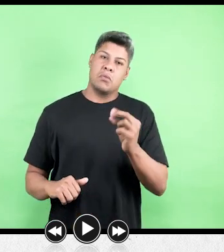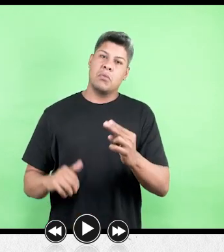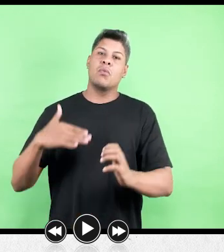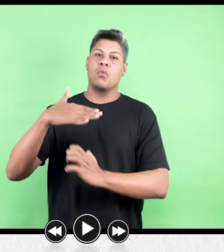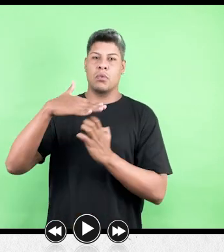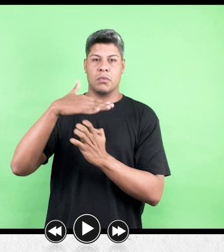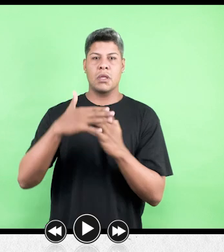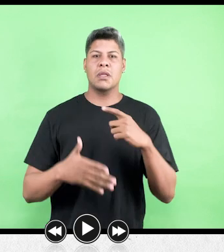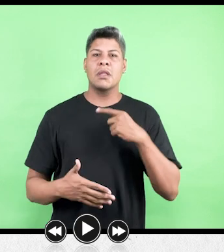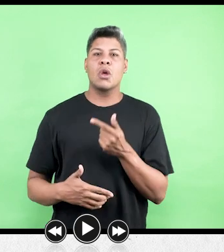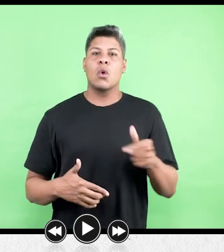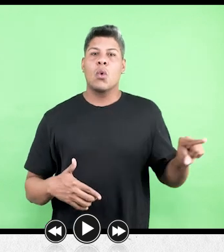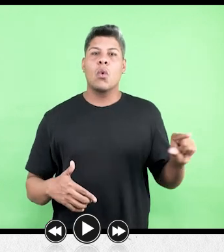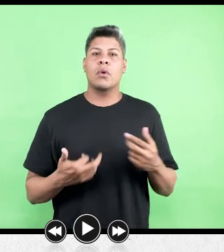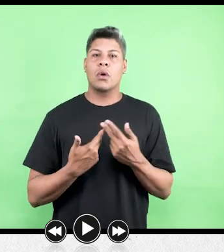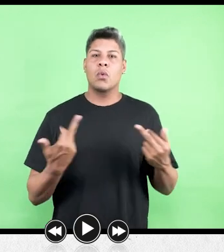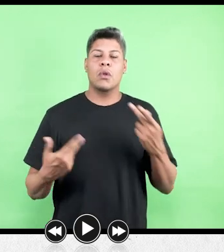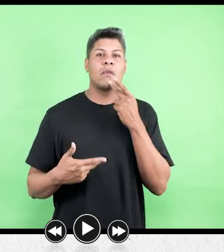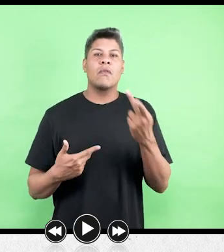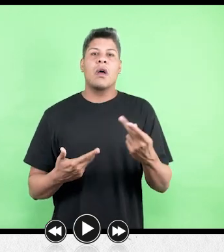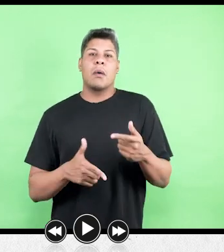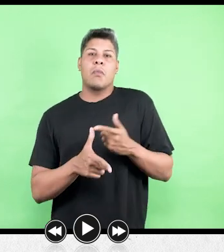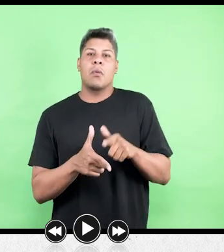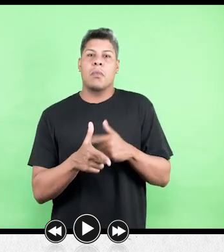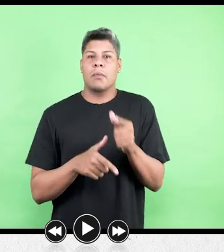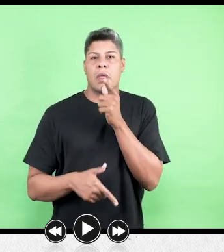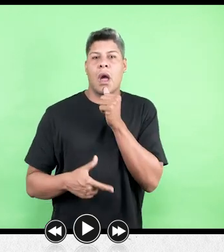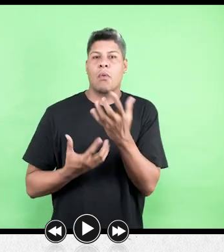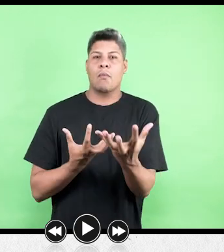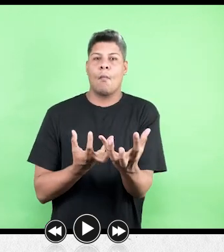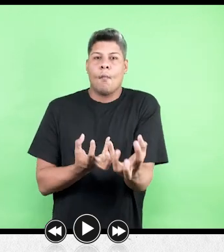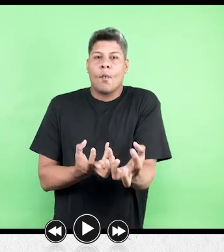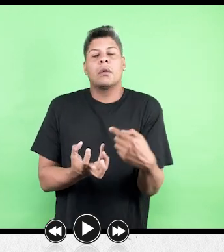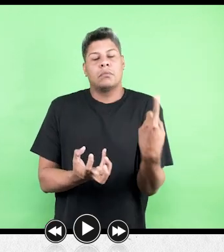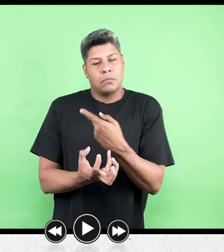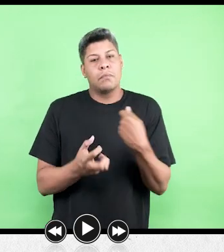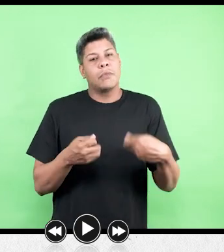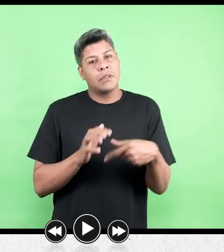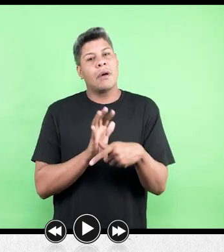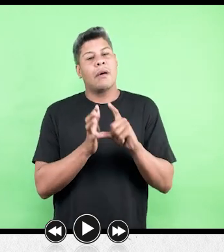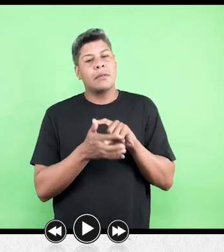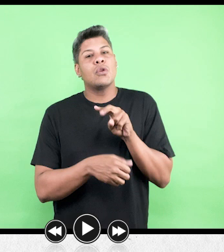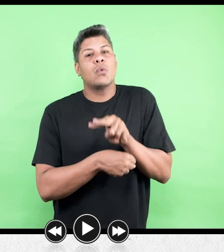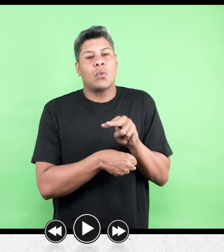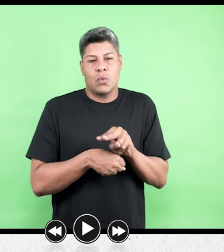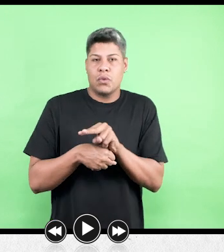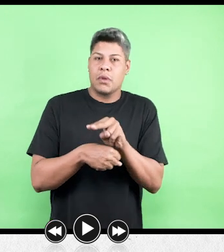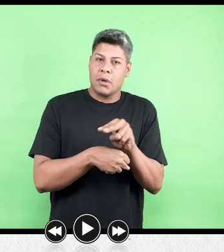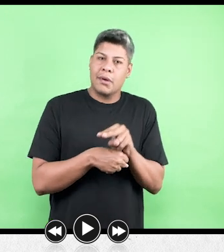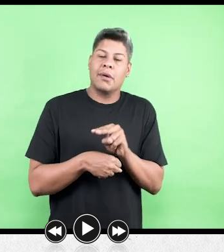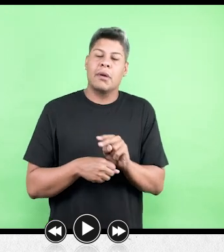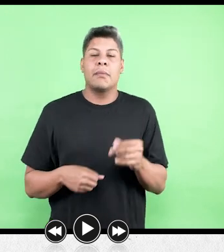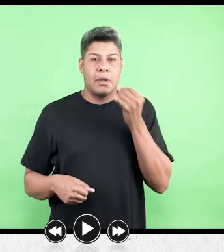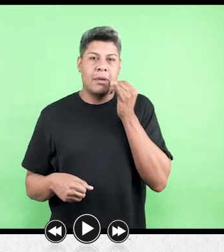outra questão que fala da escassez e contaminação dos recursos hídricos que a gente precisa cuidar, né, no saneamento, em